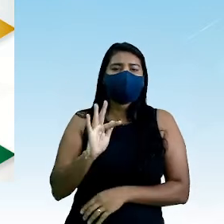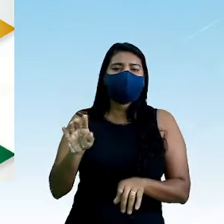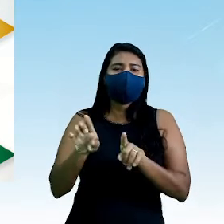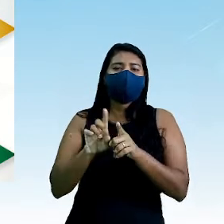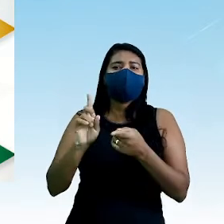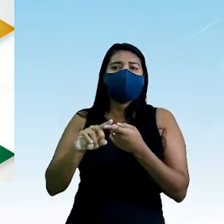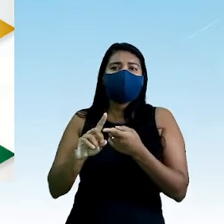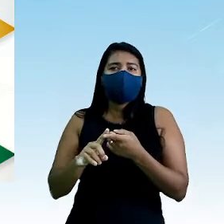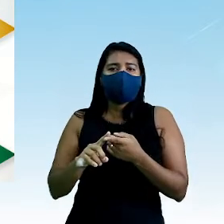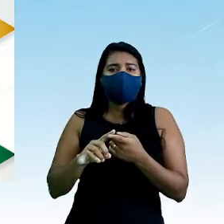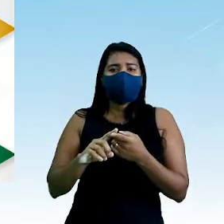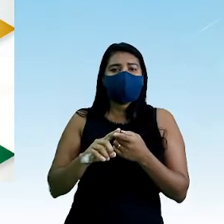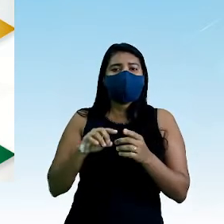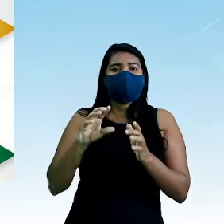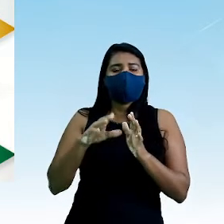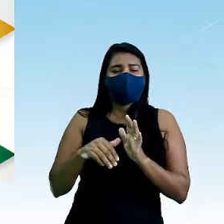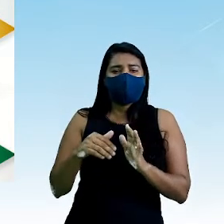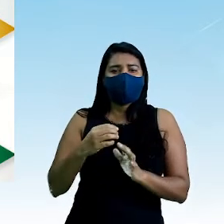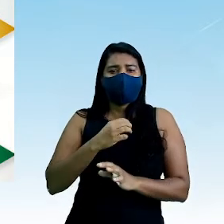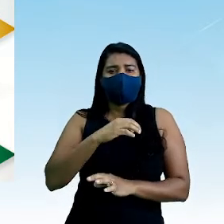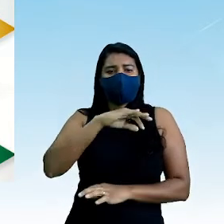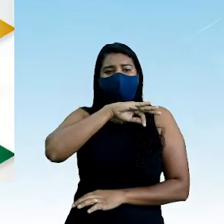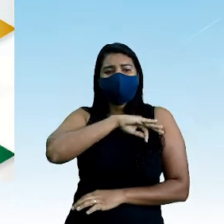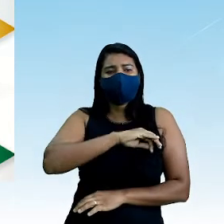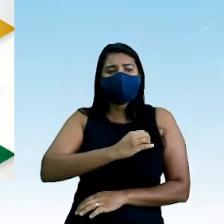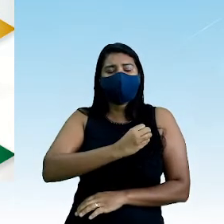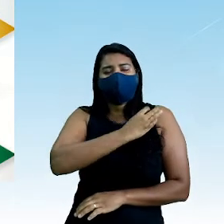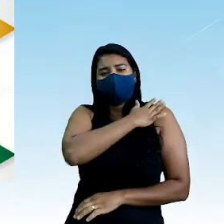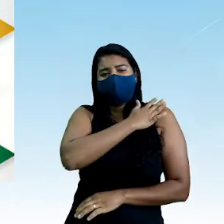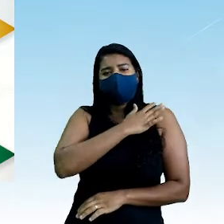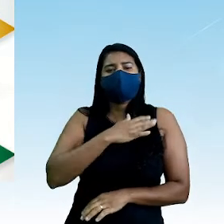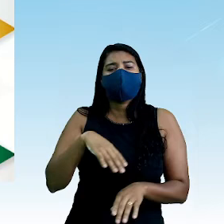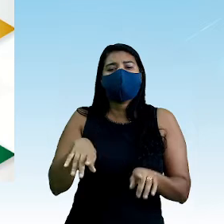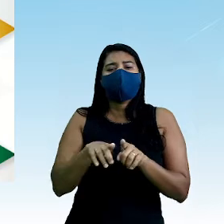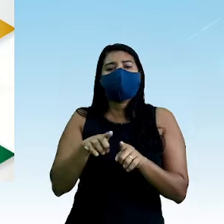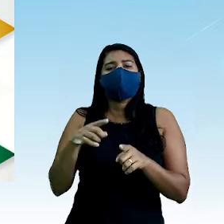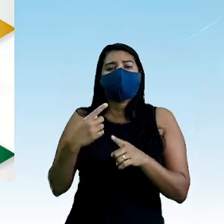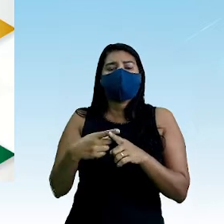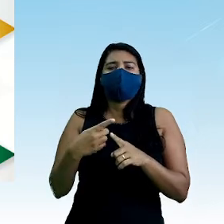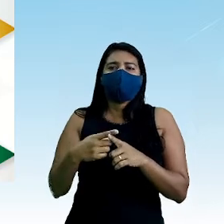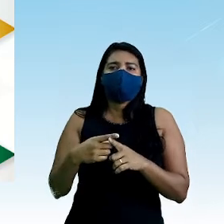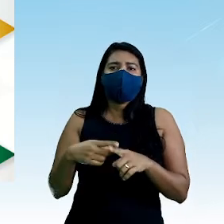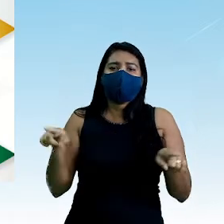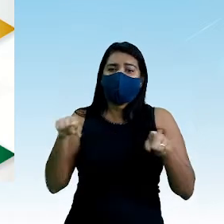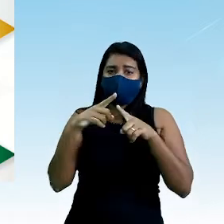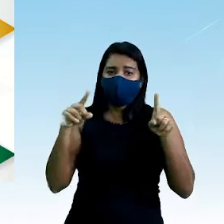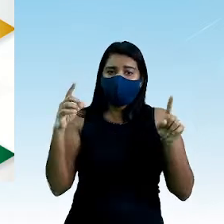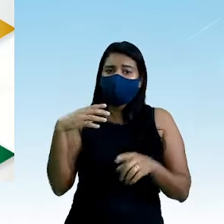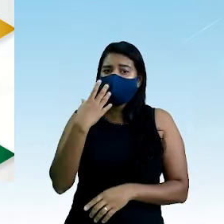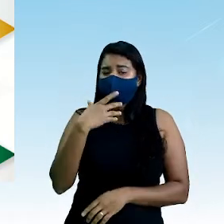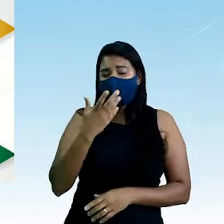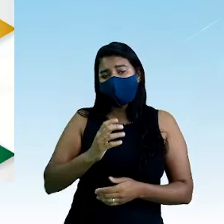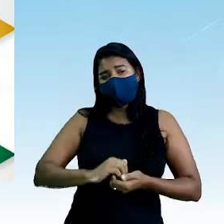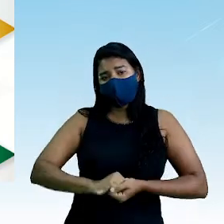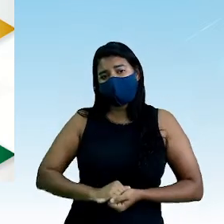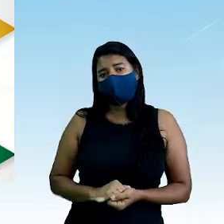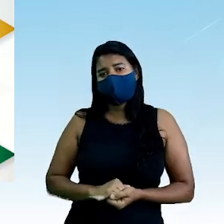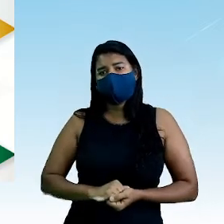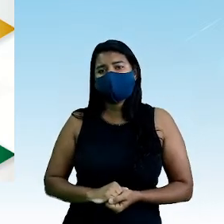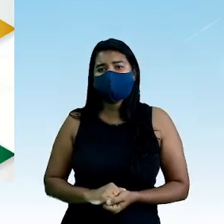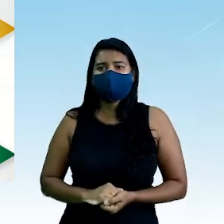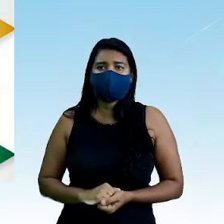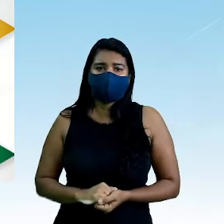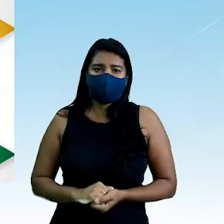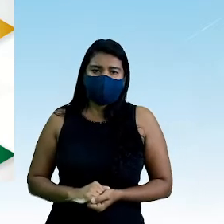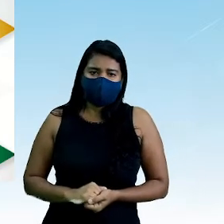de 64, a programação ela passa a ser exclusivamente, essencialmente musical. Né? Exclusivamente não, mas principalmente musical. Né?